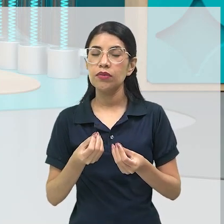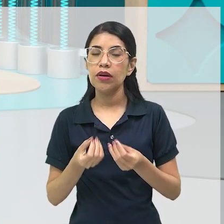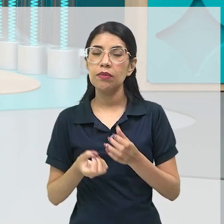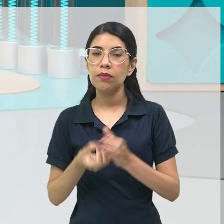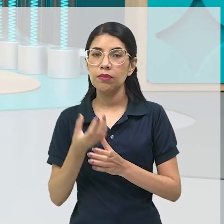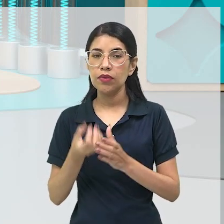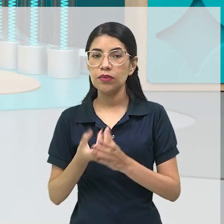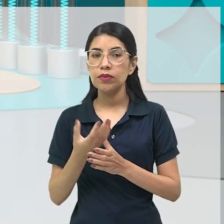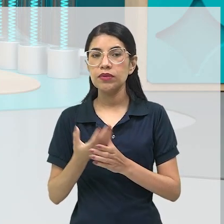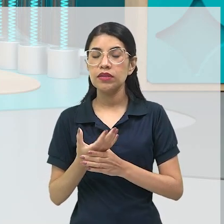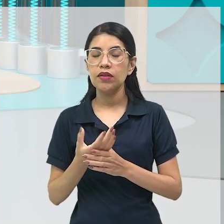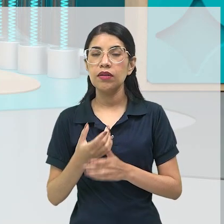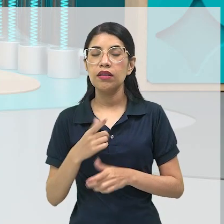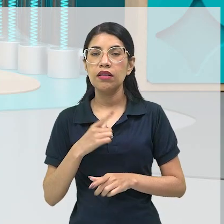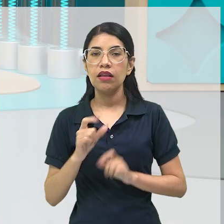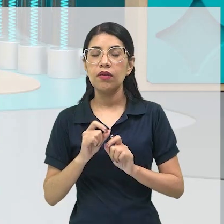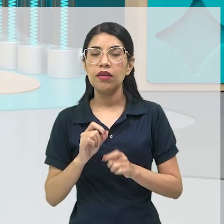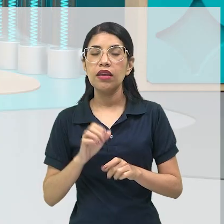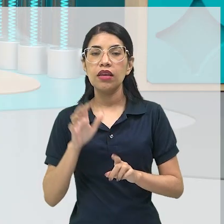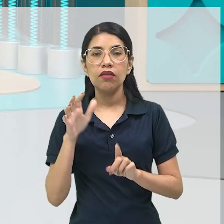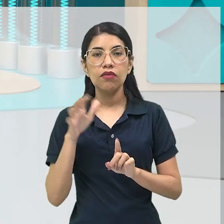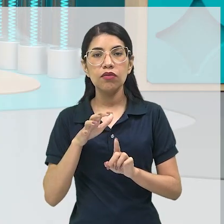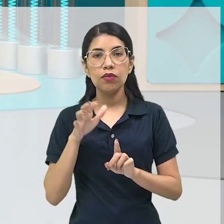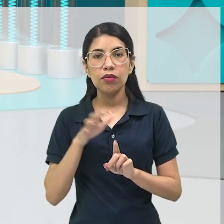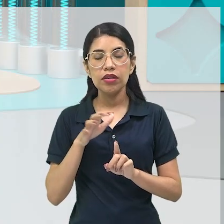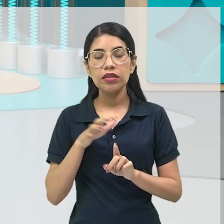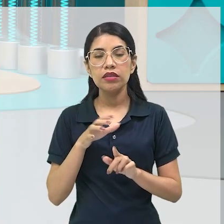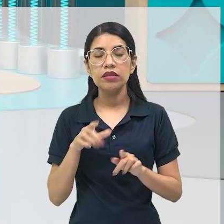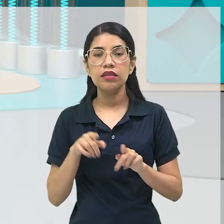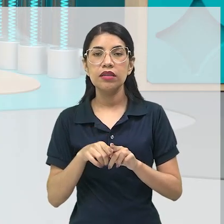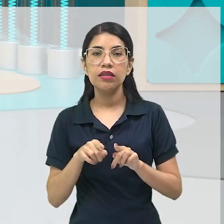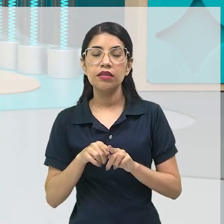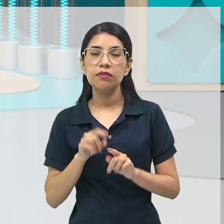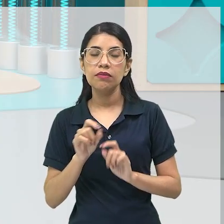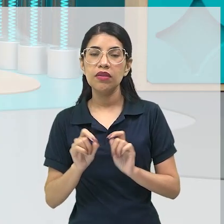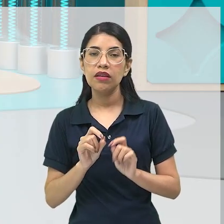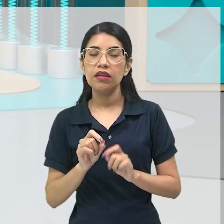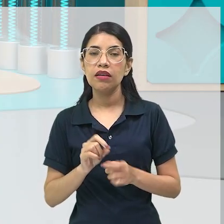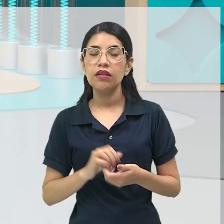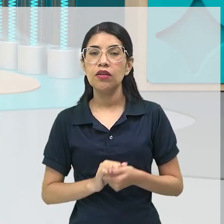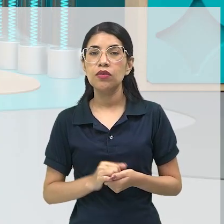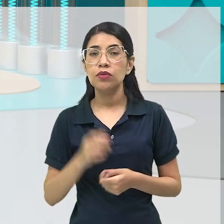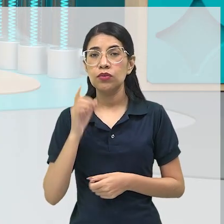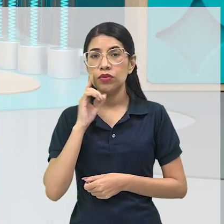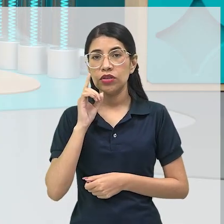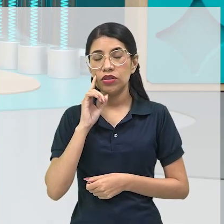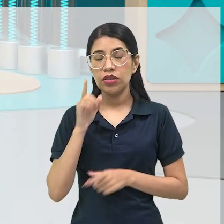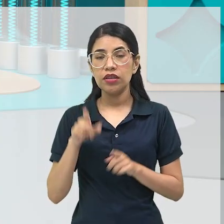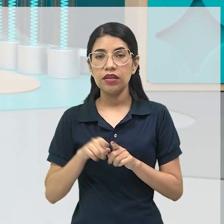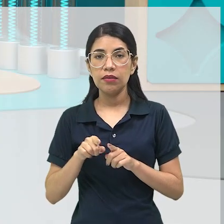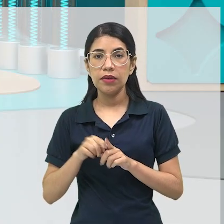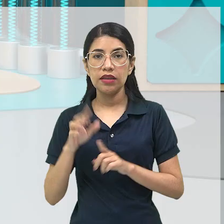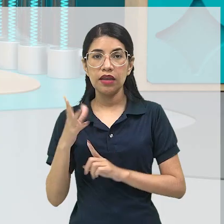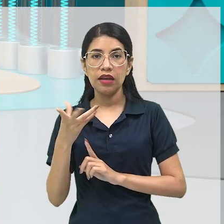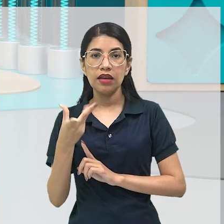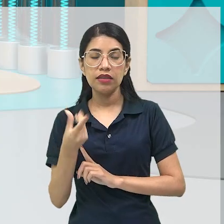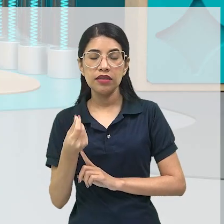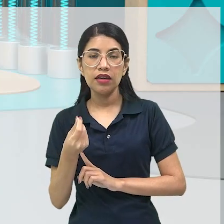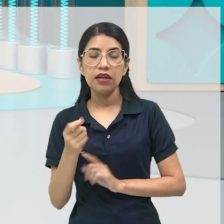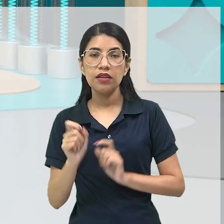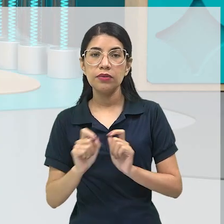que acaba influenciando não só no nosso dia a dia, mas na nossa arte, que é essa questão